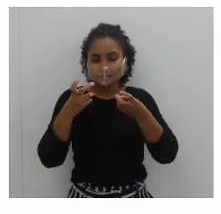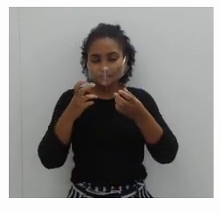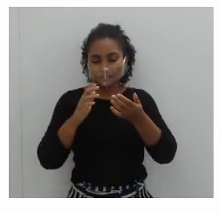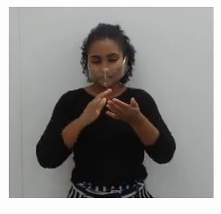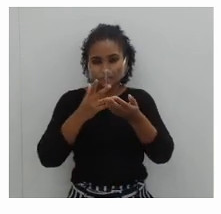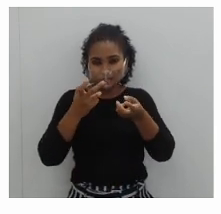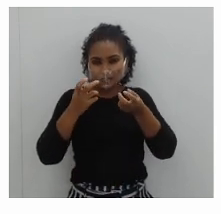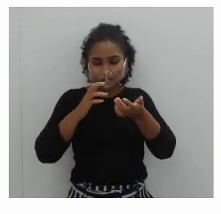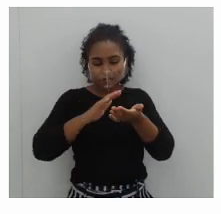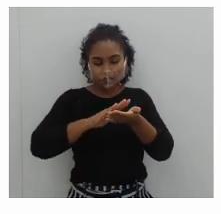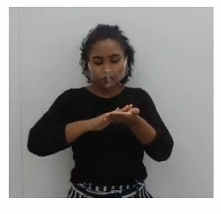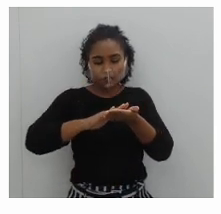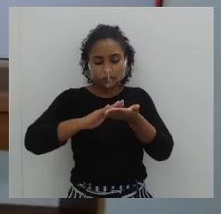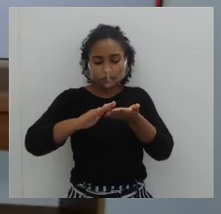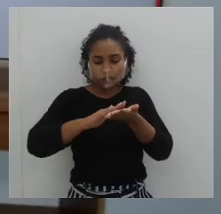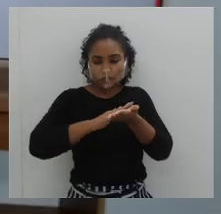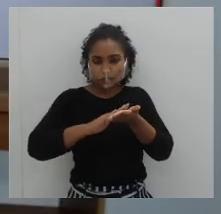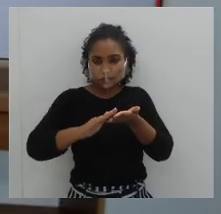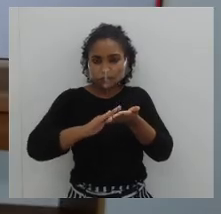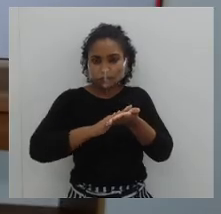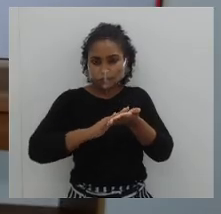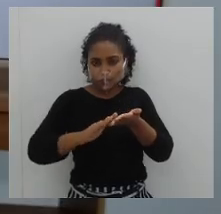Isso aqui é uma face